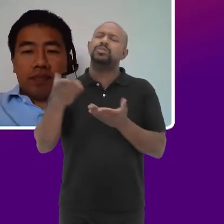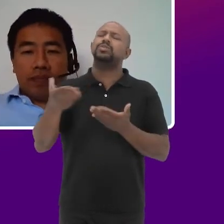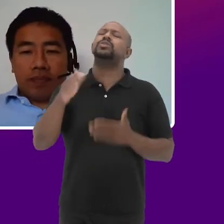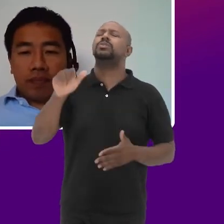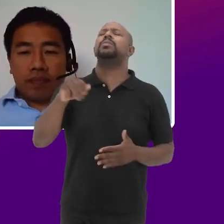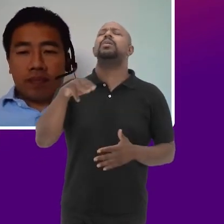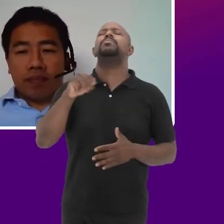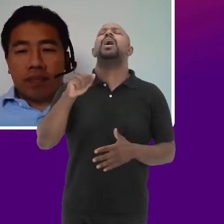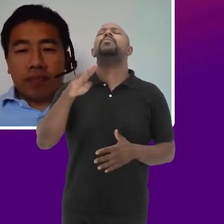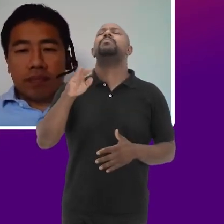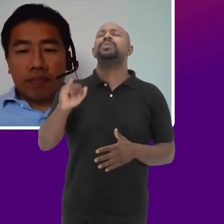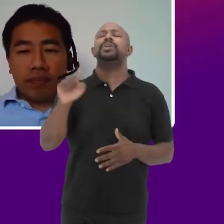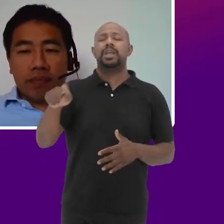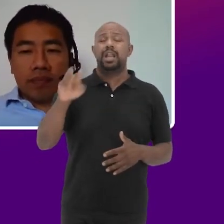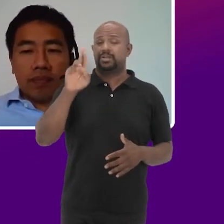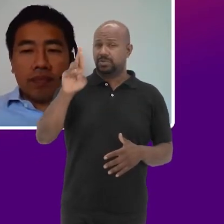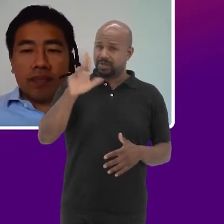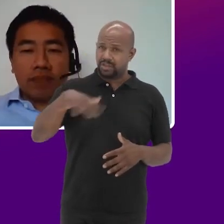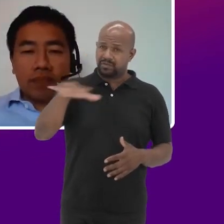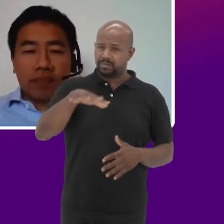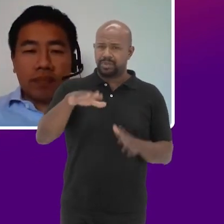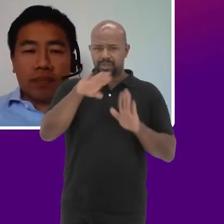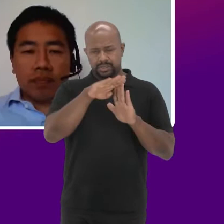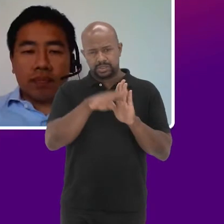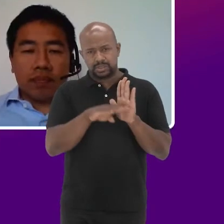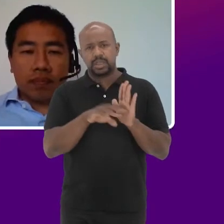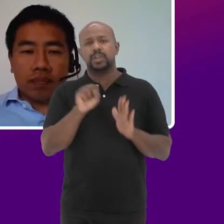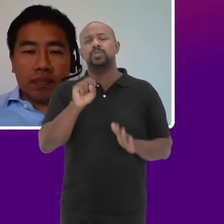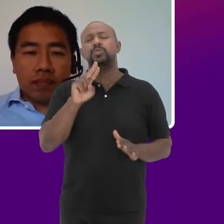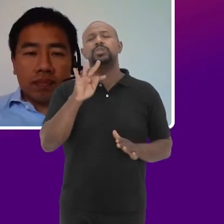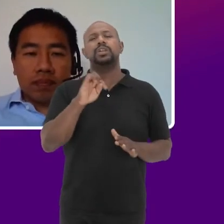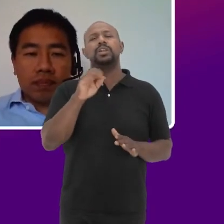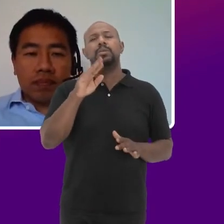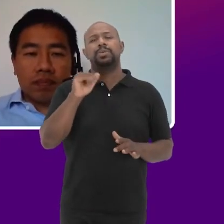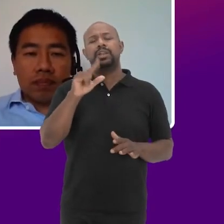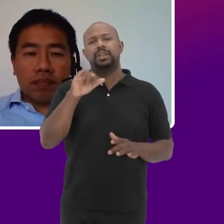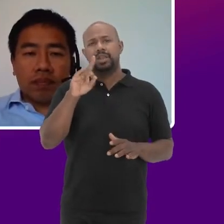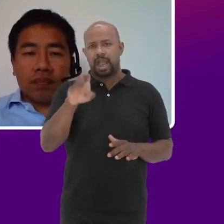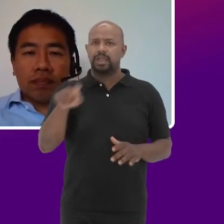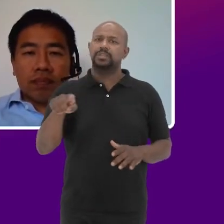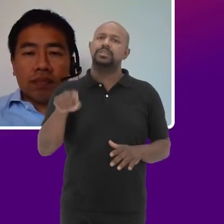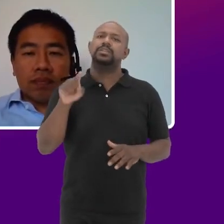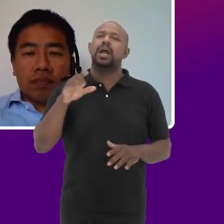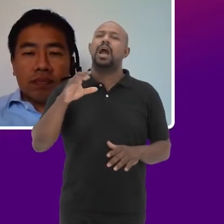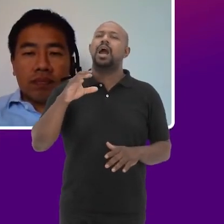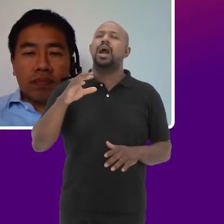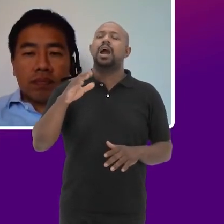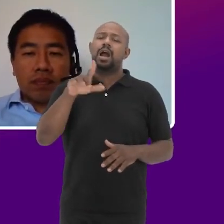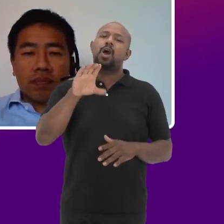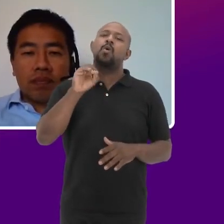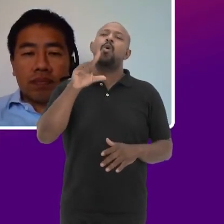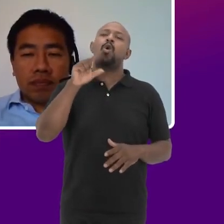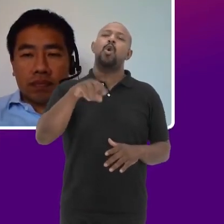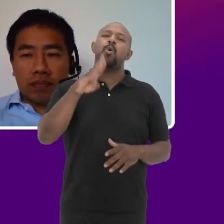chamar a Mabi Valderrama, né, que ela é responsável pela agenda de sustentabilidade do setor de seguros na Fasecolda, na